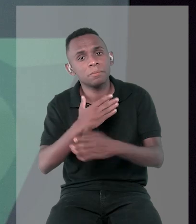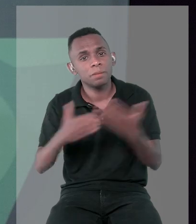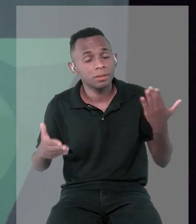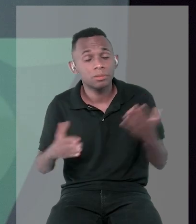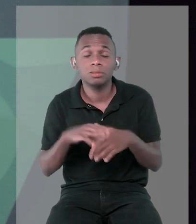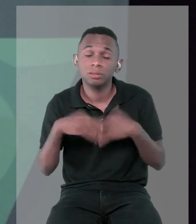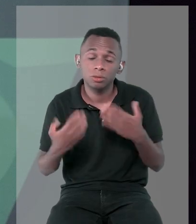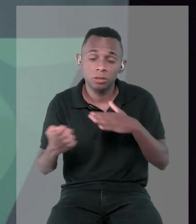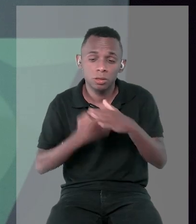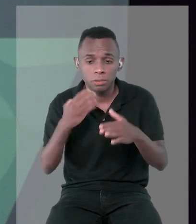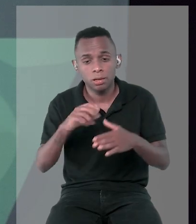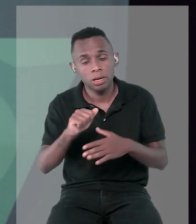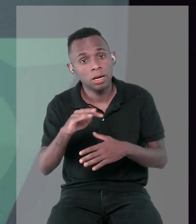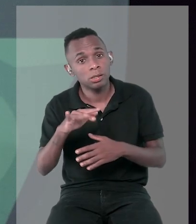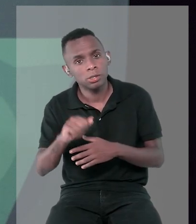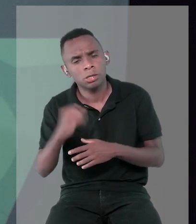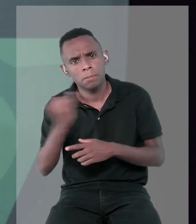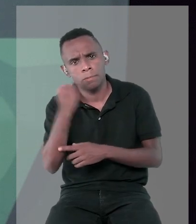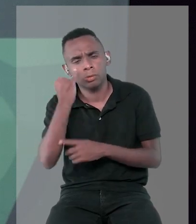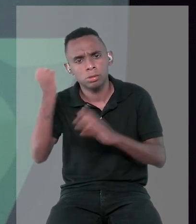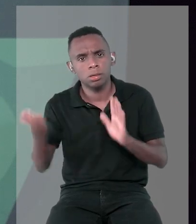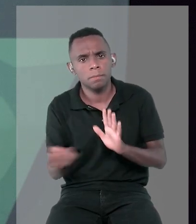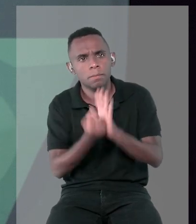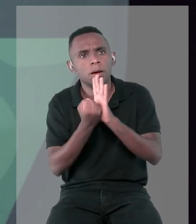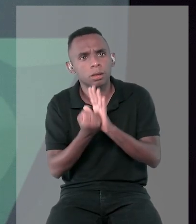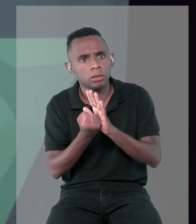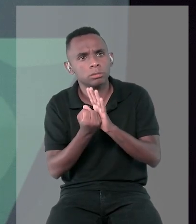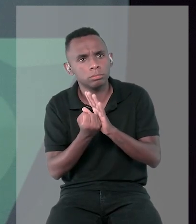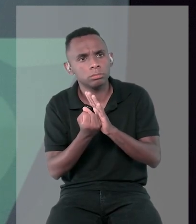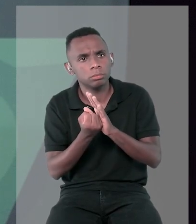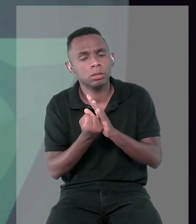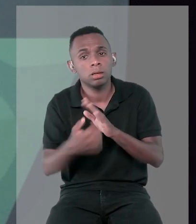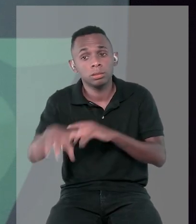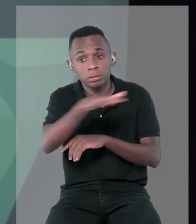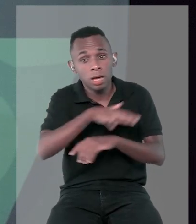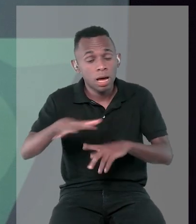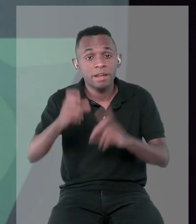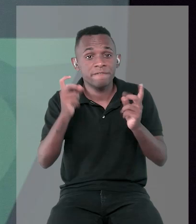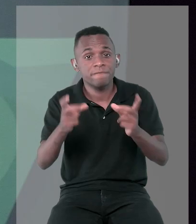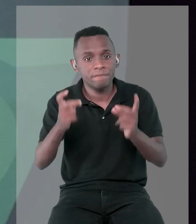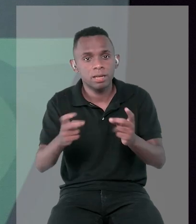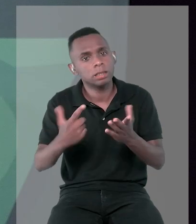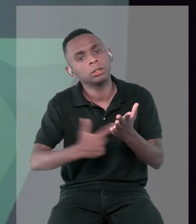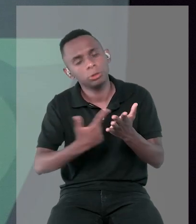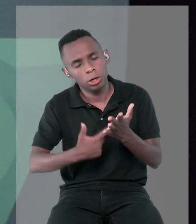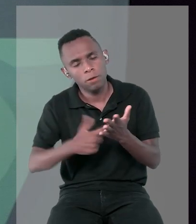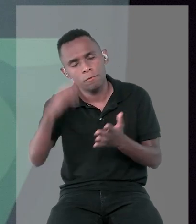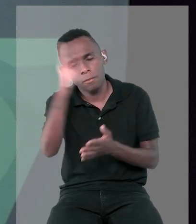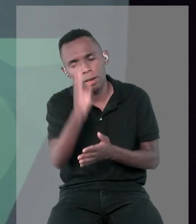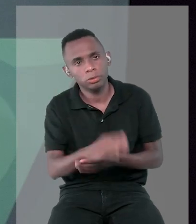Ática teve um momento assim, muito importante na história, né, do mercado editorial brasileiro.